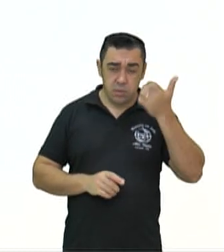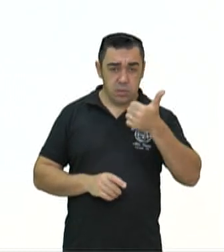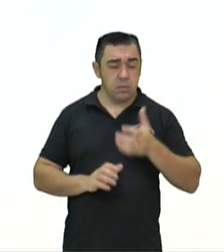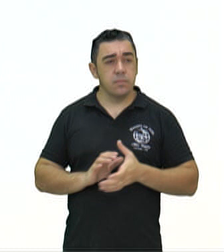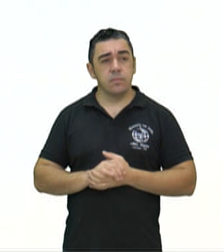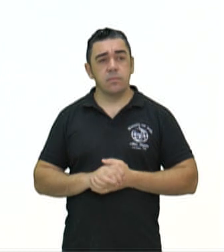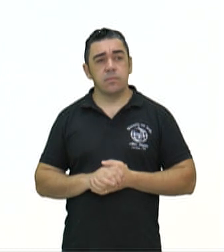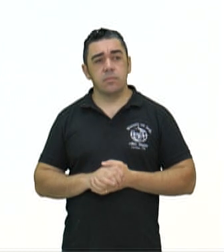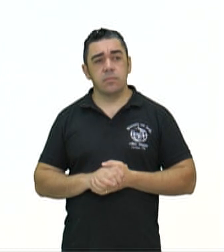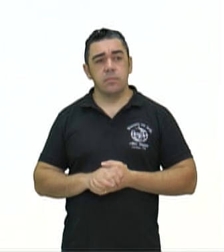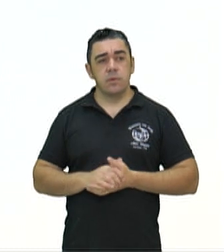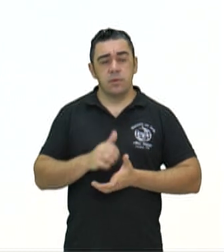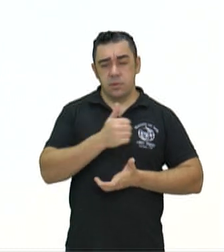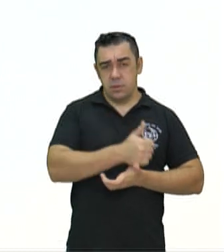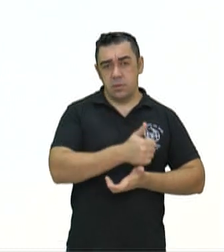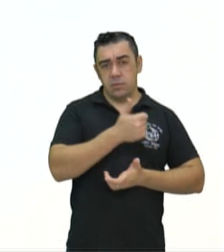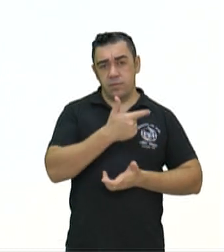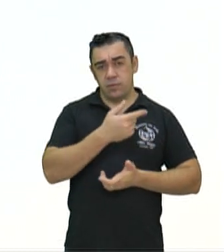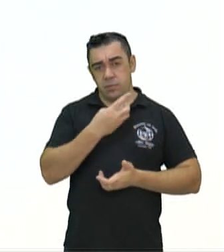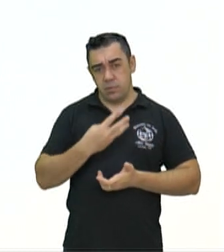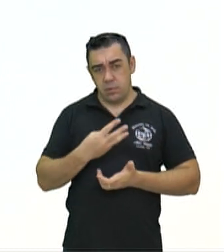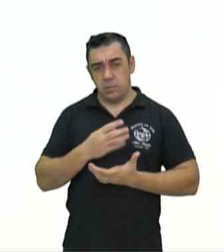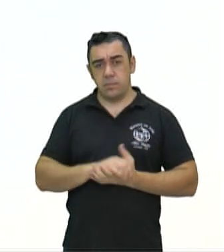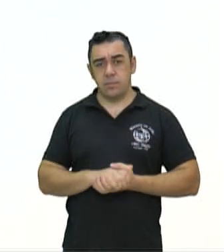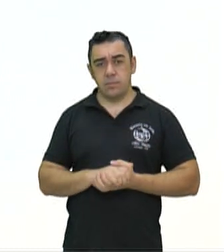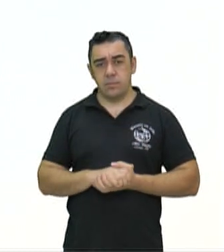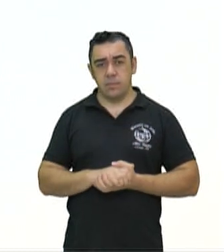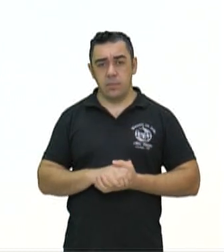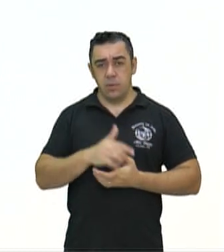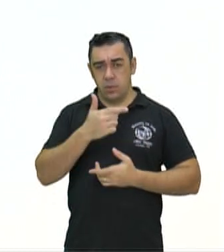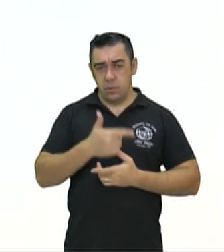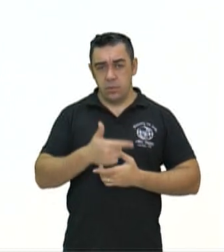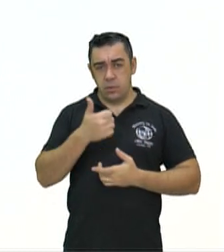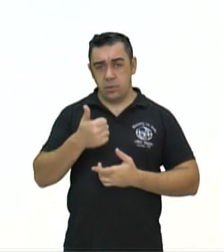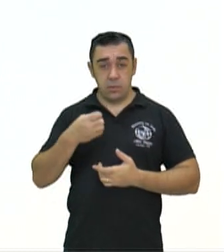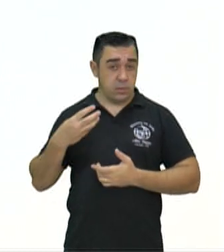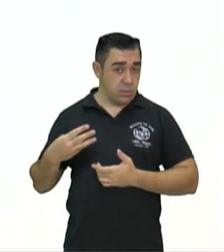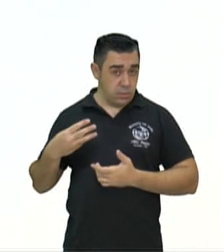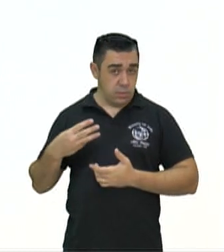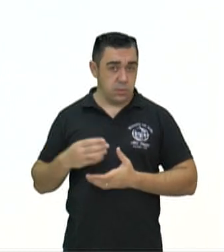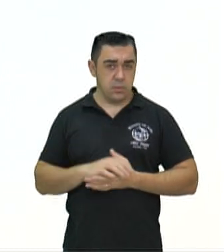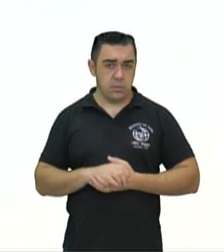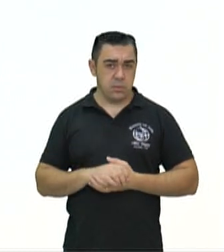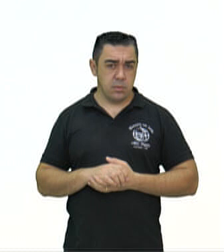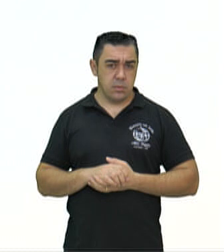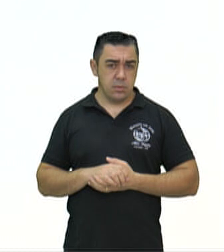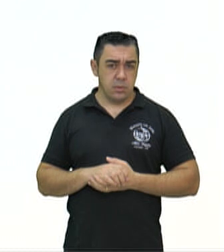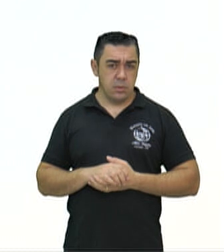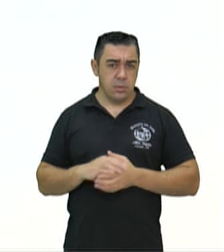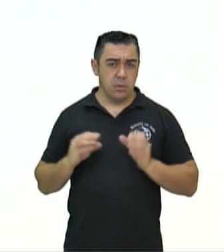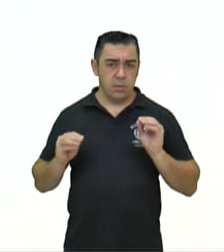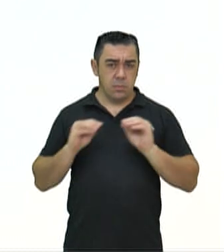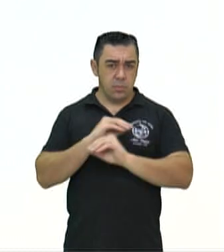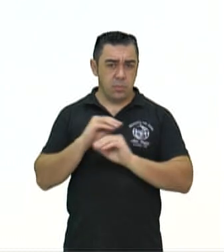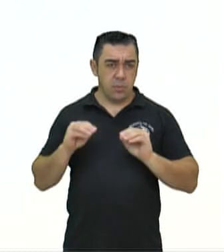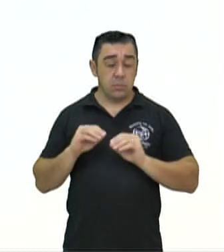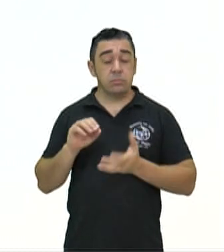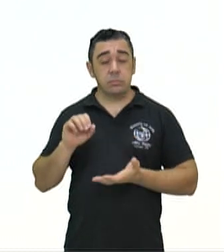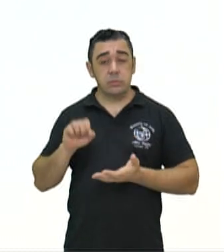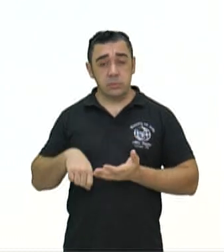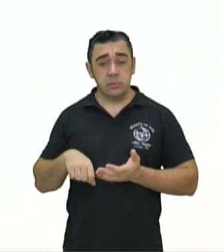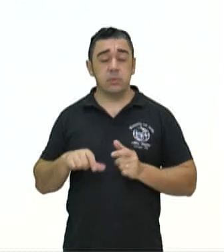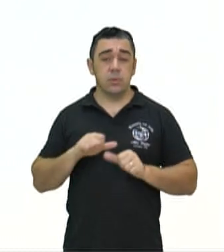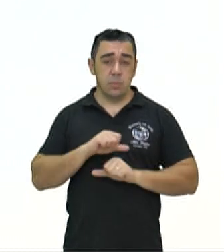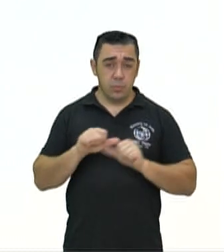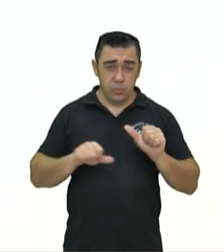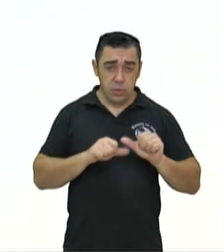o número 123 e o número 213, importa a ordem? Sim, eu mudei